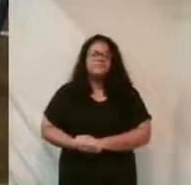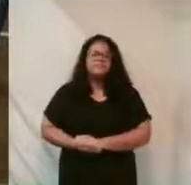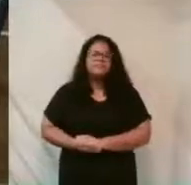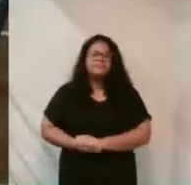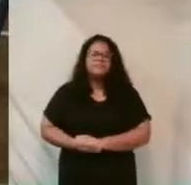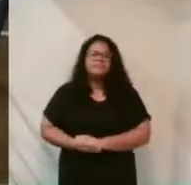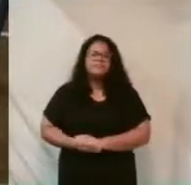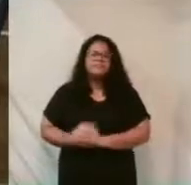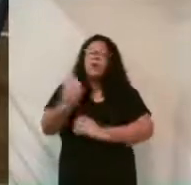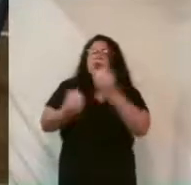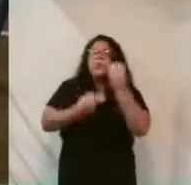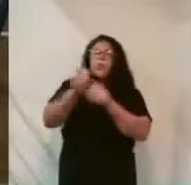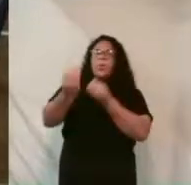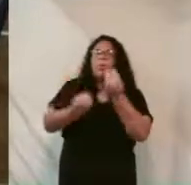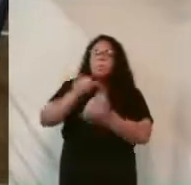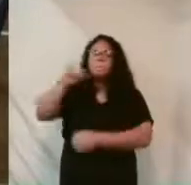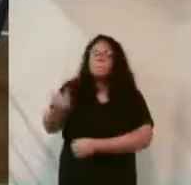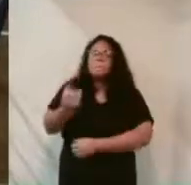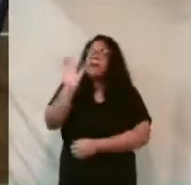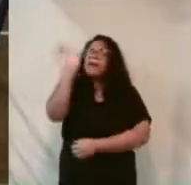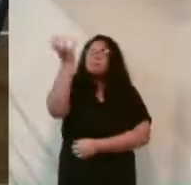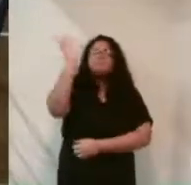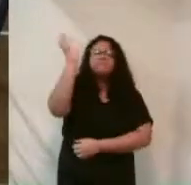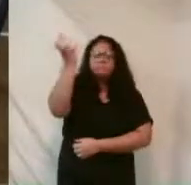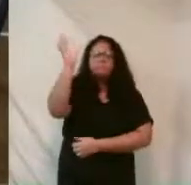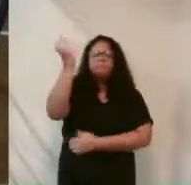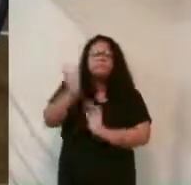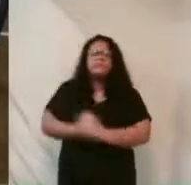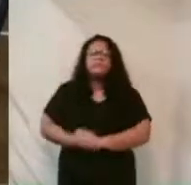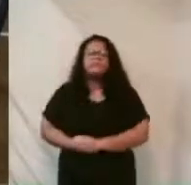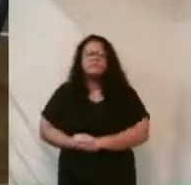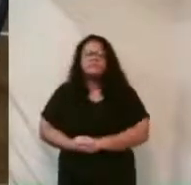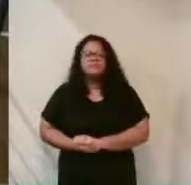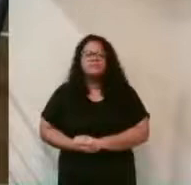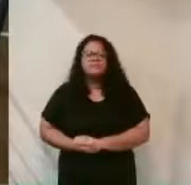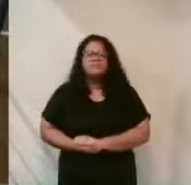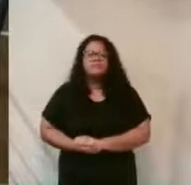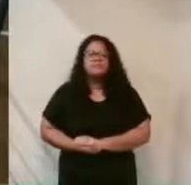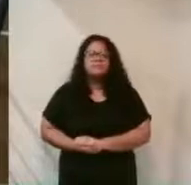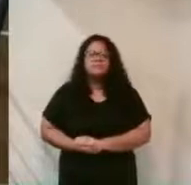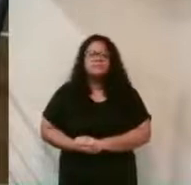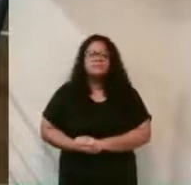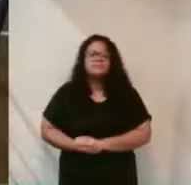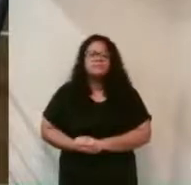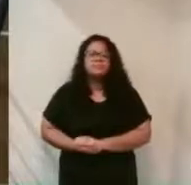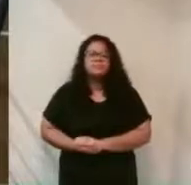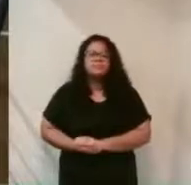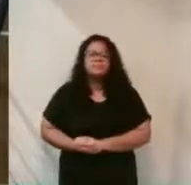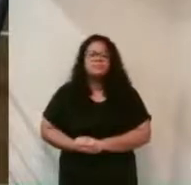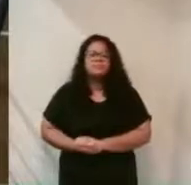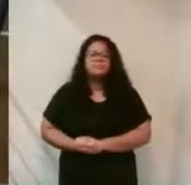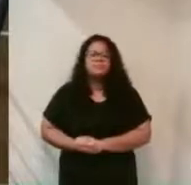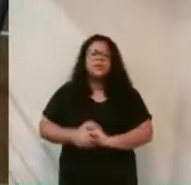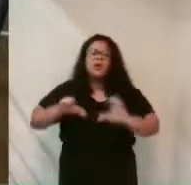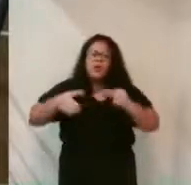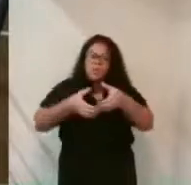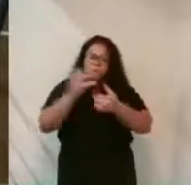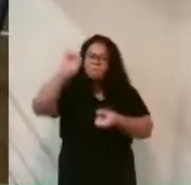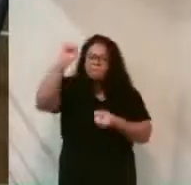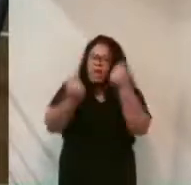que além desses atores que eu citei aqui, também participaram Federação do Comércio, Federação da